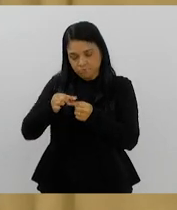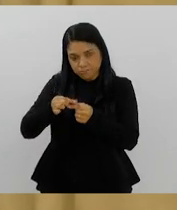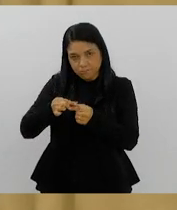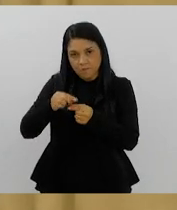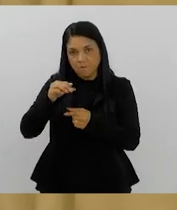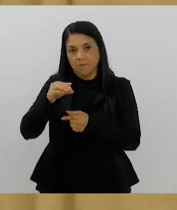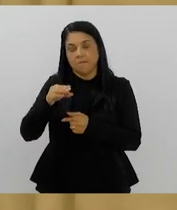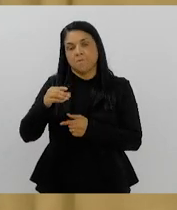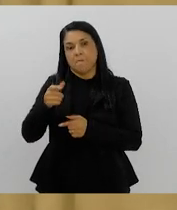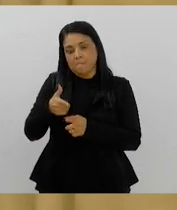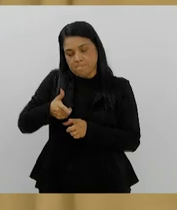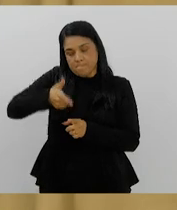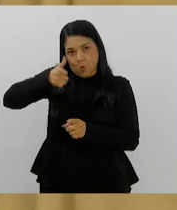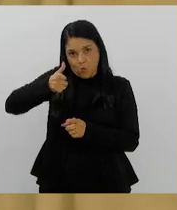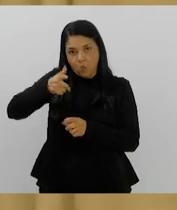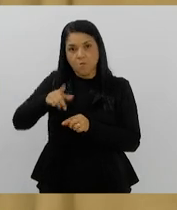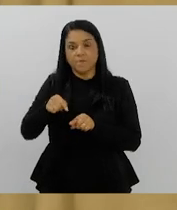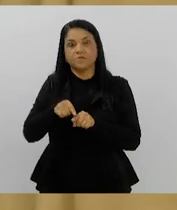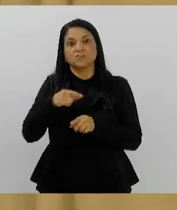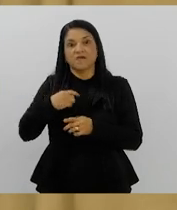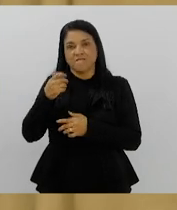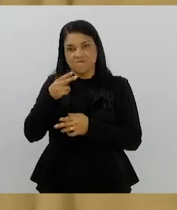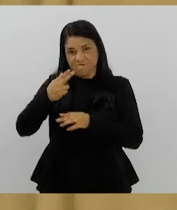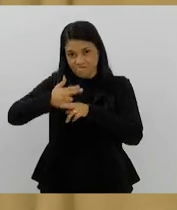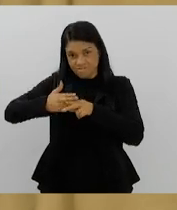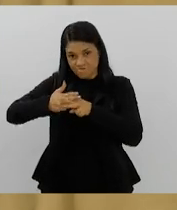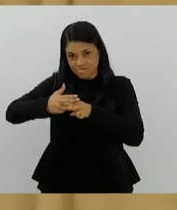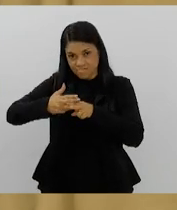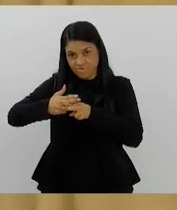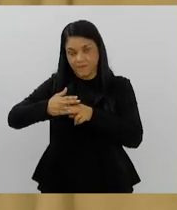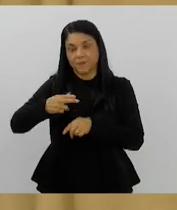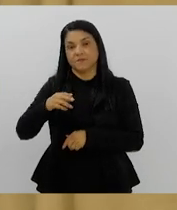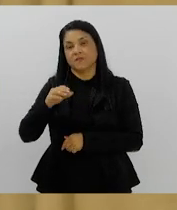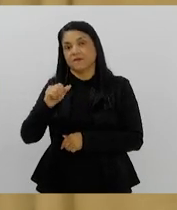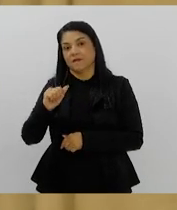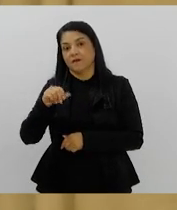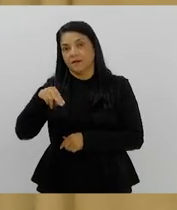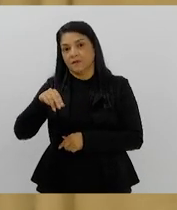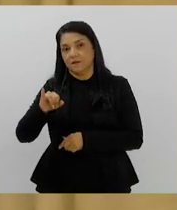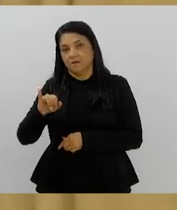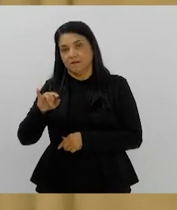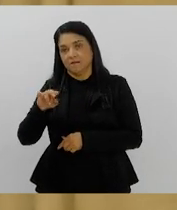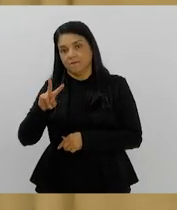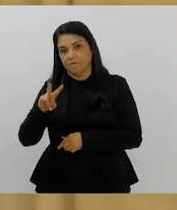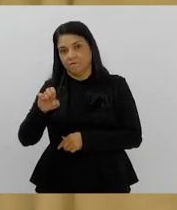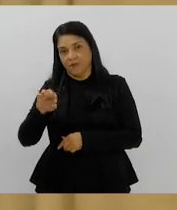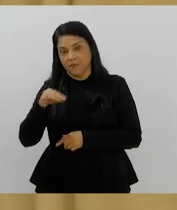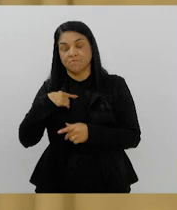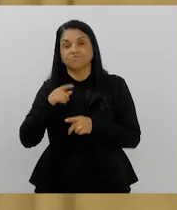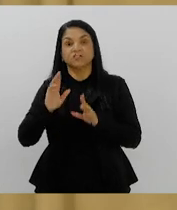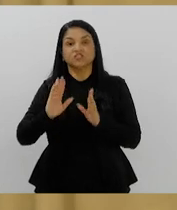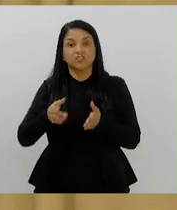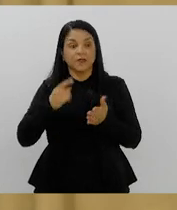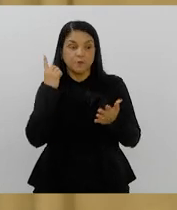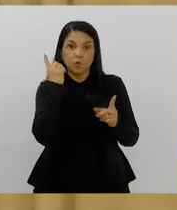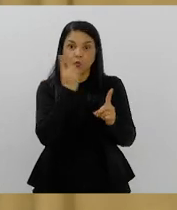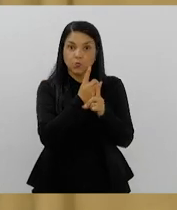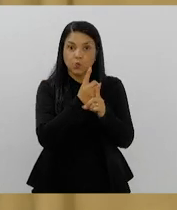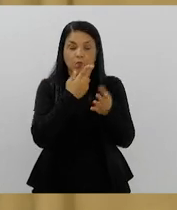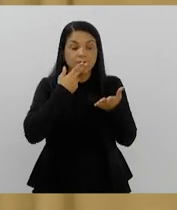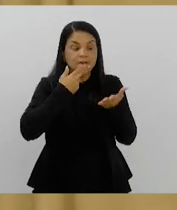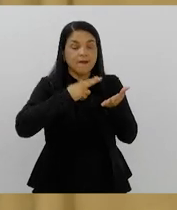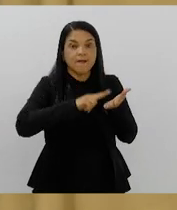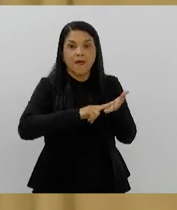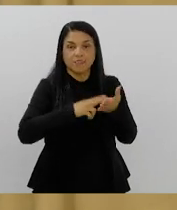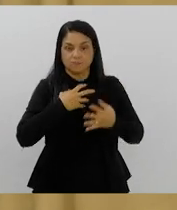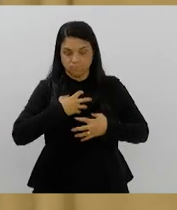facas, canivete, e ele já havia escrito a carta de suicídio. E algumas